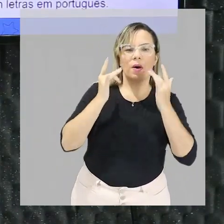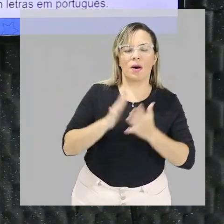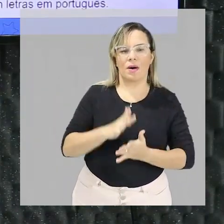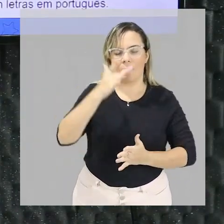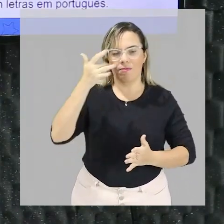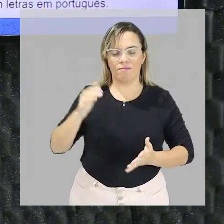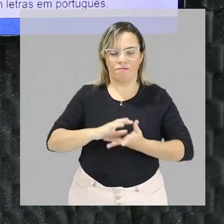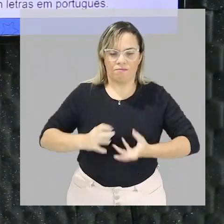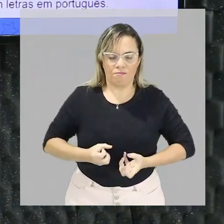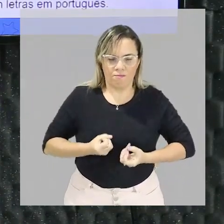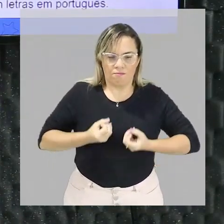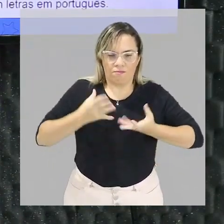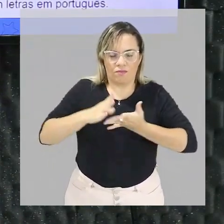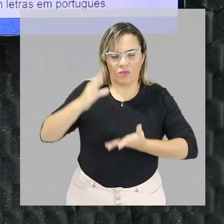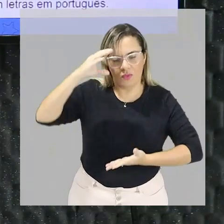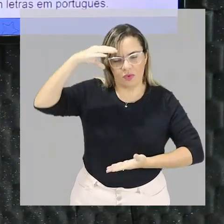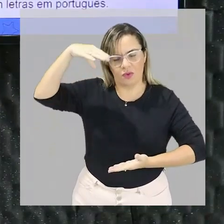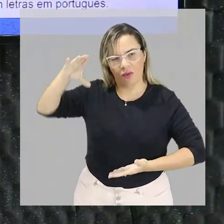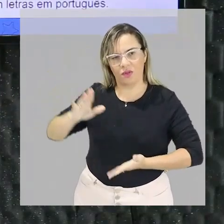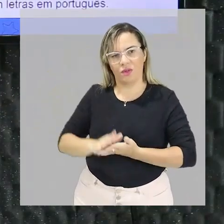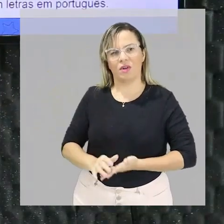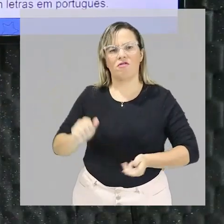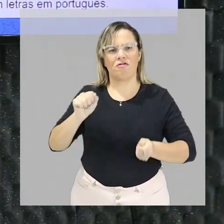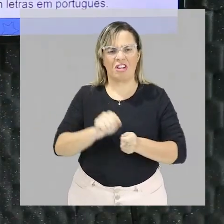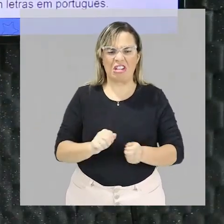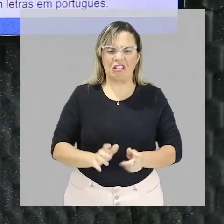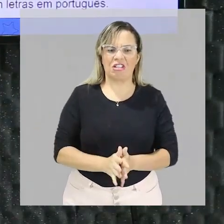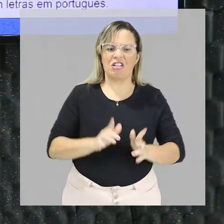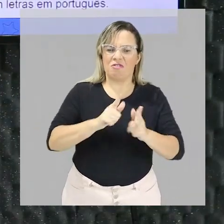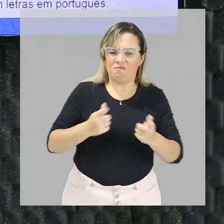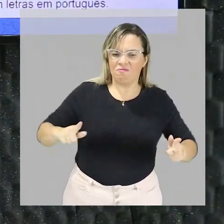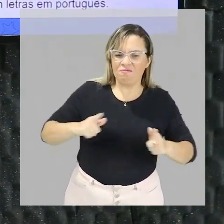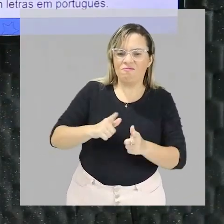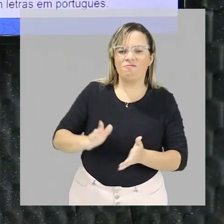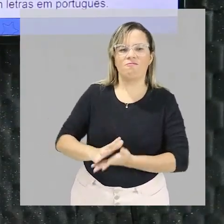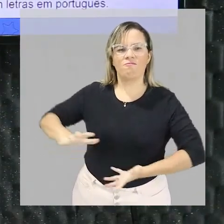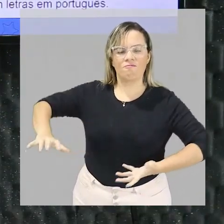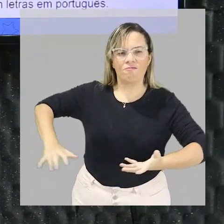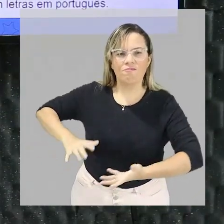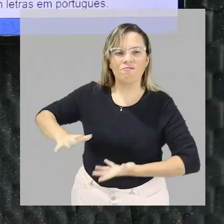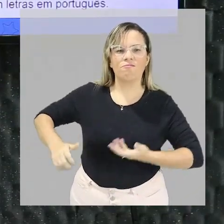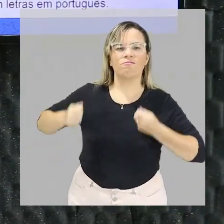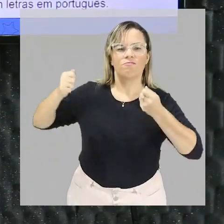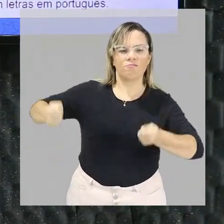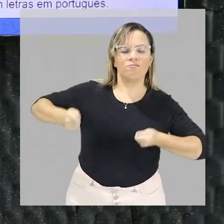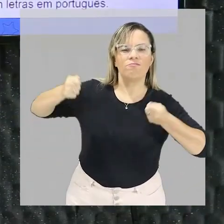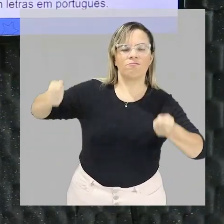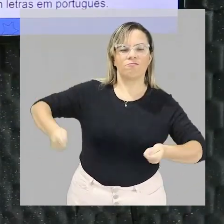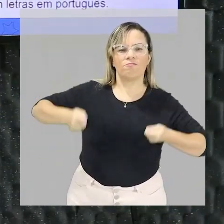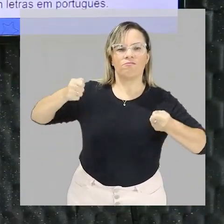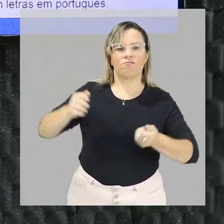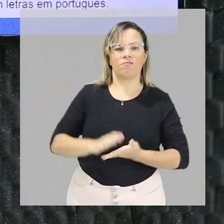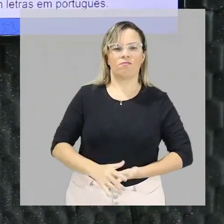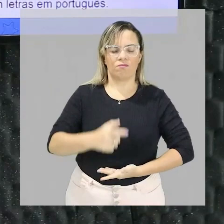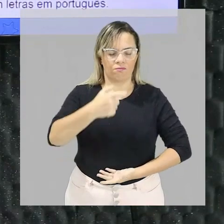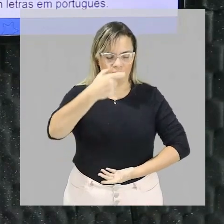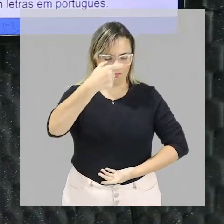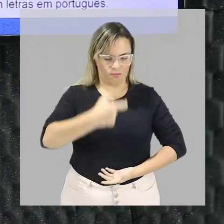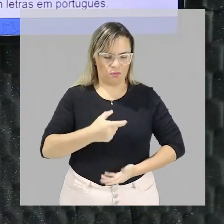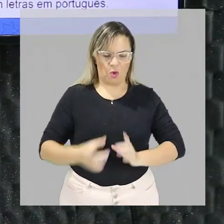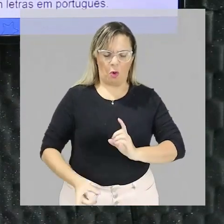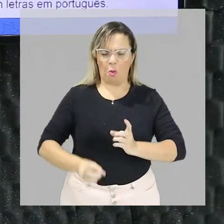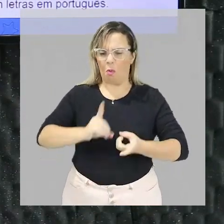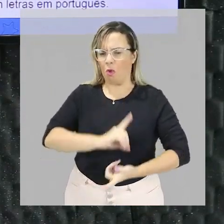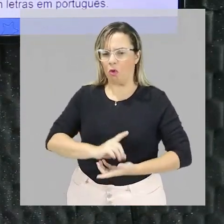da música que vai fazer música de protesto, né? Vai, evidentemente, se posicionar